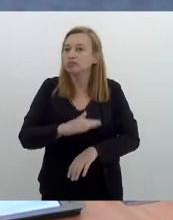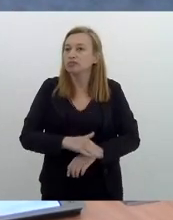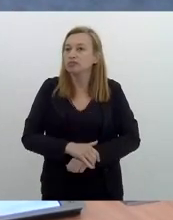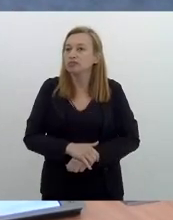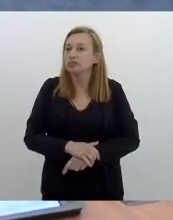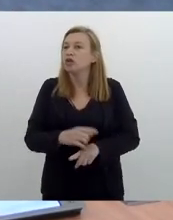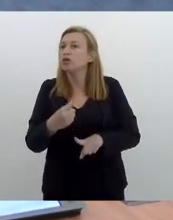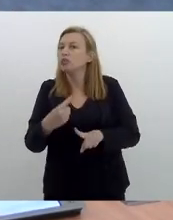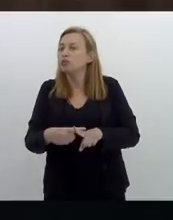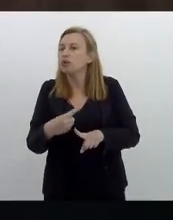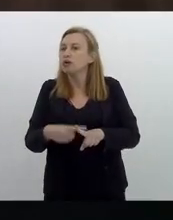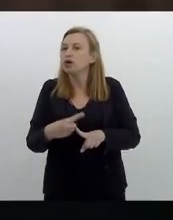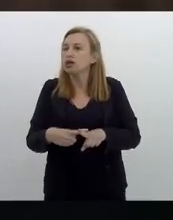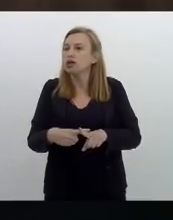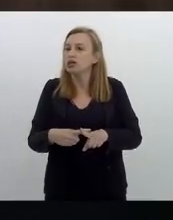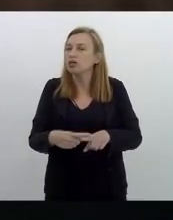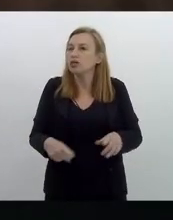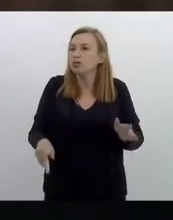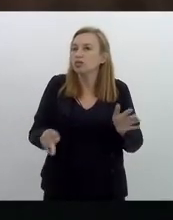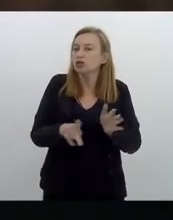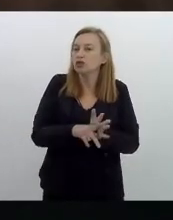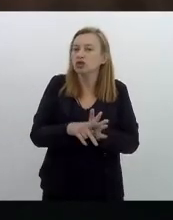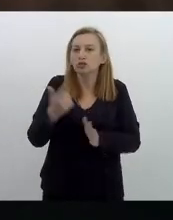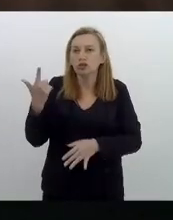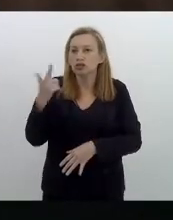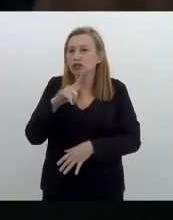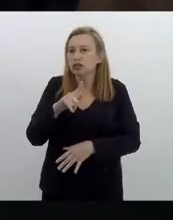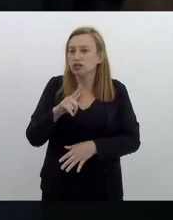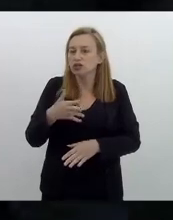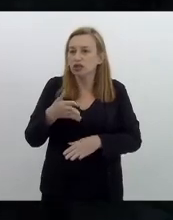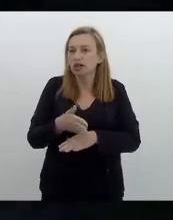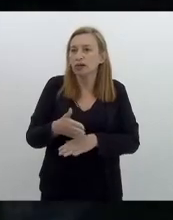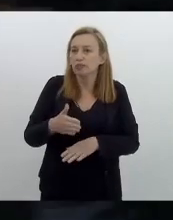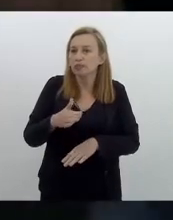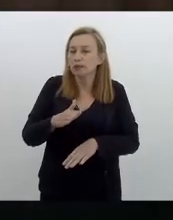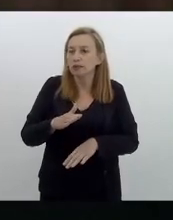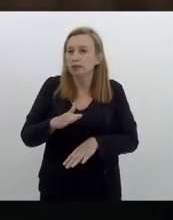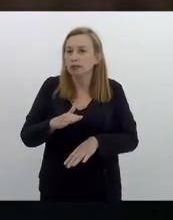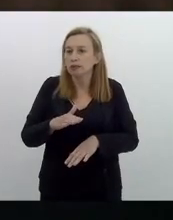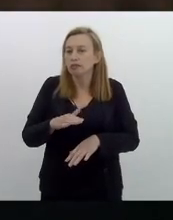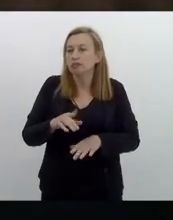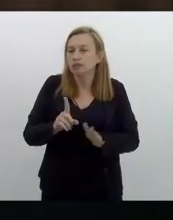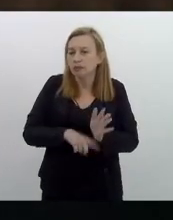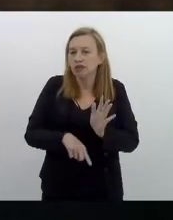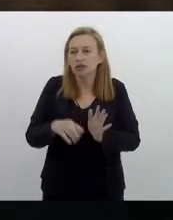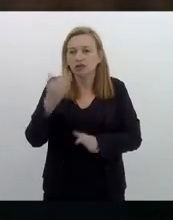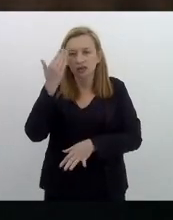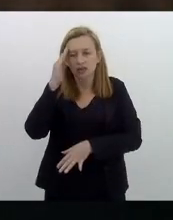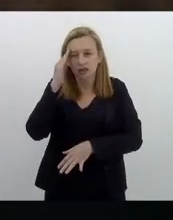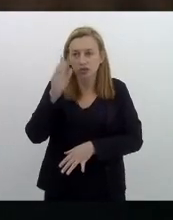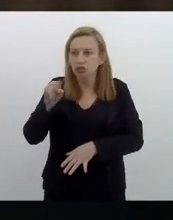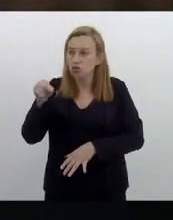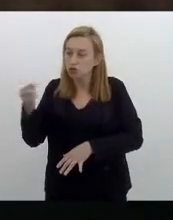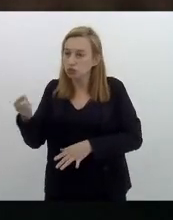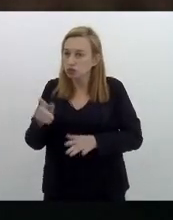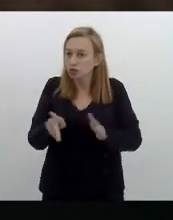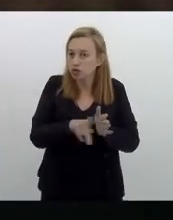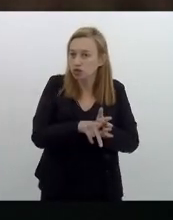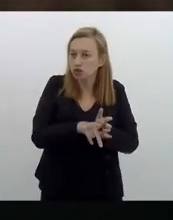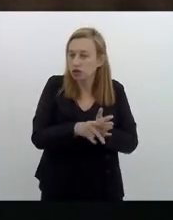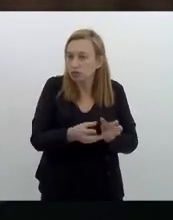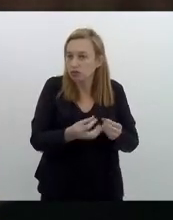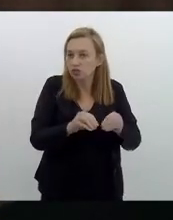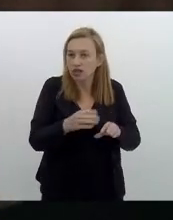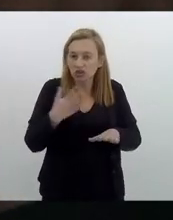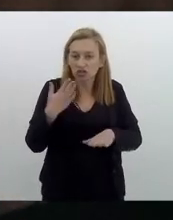Porque Esse é o projeto Que a gente conseguiu Chegar menos A entendimento No sentido Que nos projetos Anteriores Que afetavam